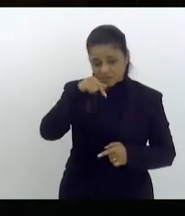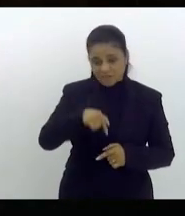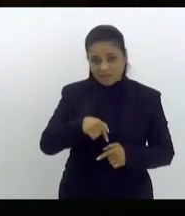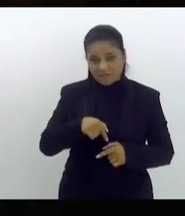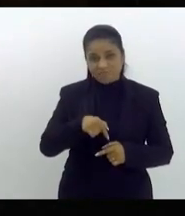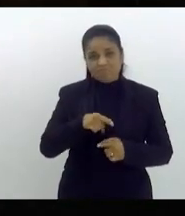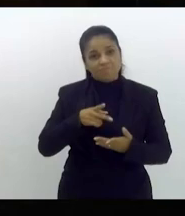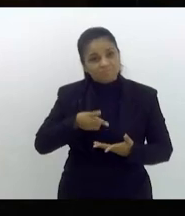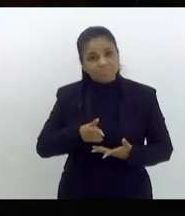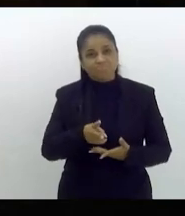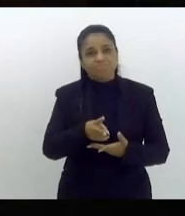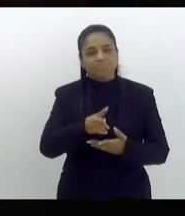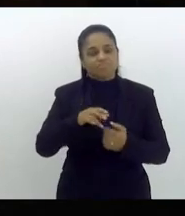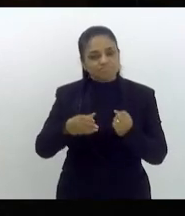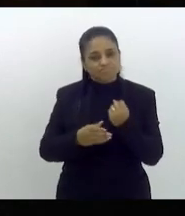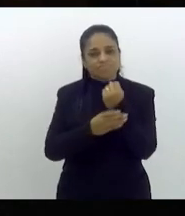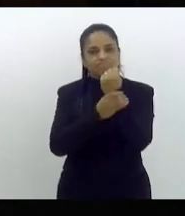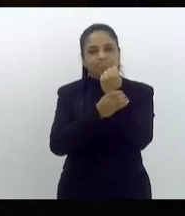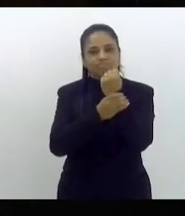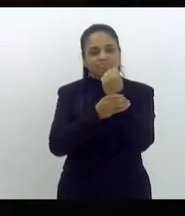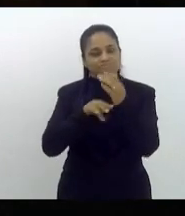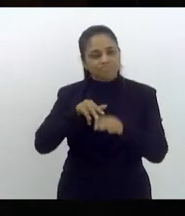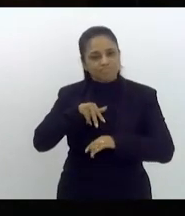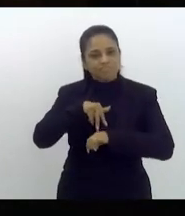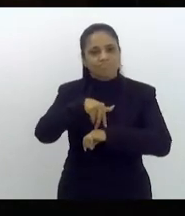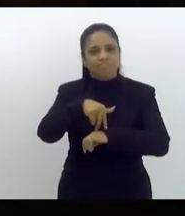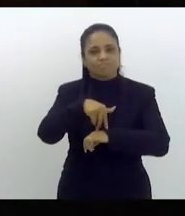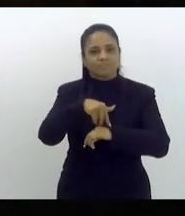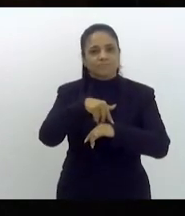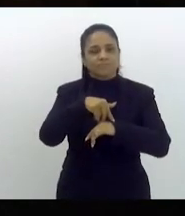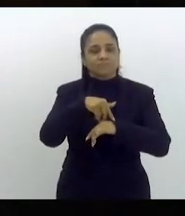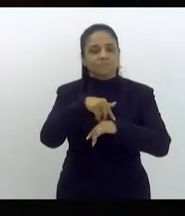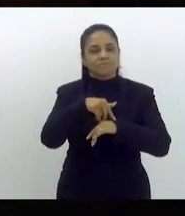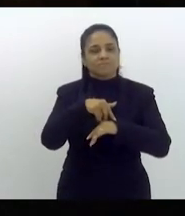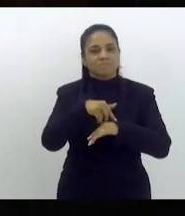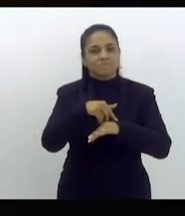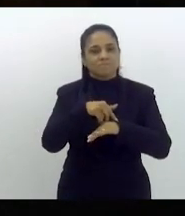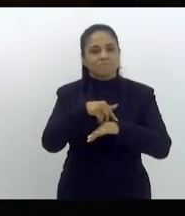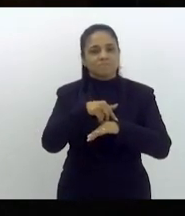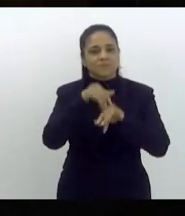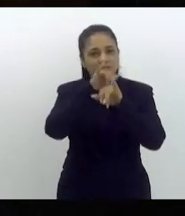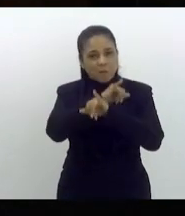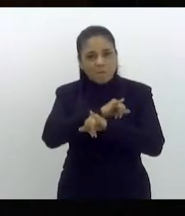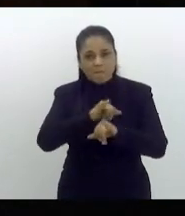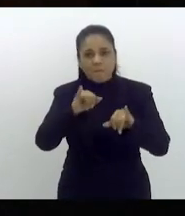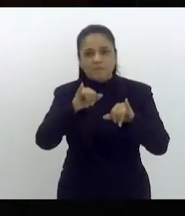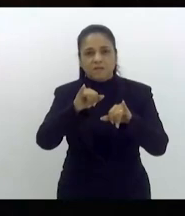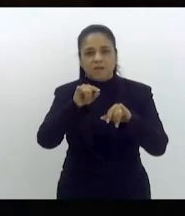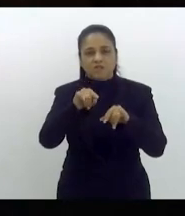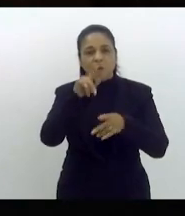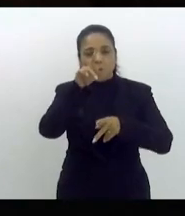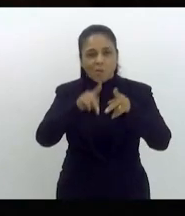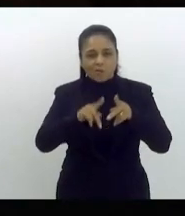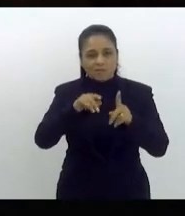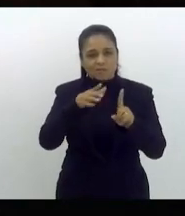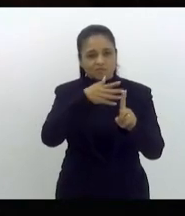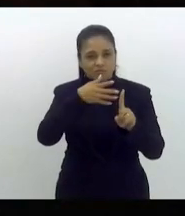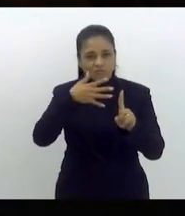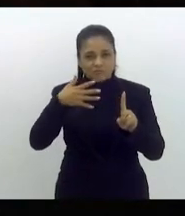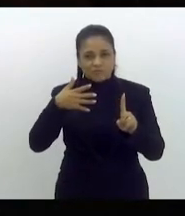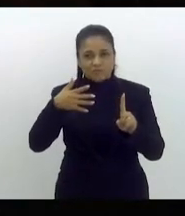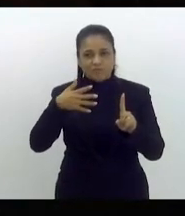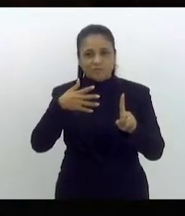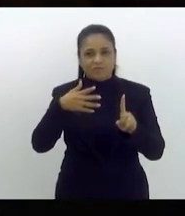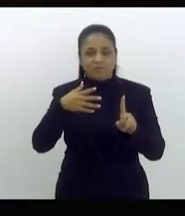nós nos sustentaremos portanto para encerrar queria dirigir essa mensagem diretamente a população LGBT que é